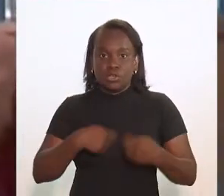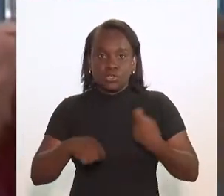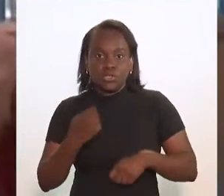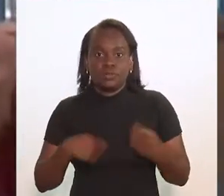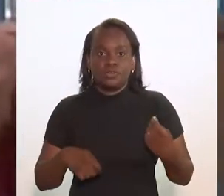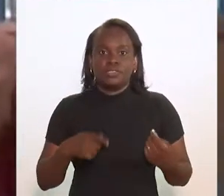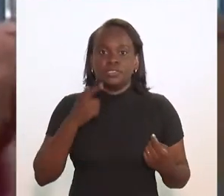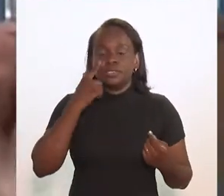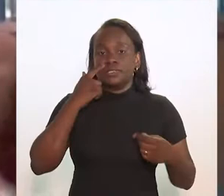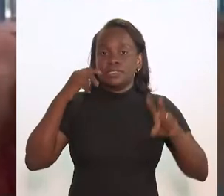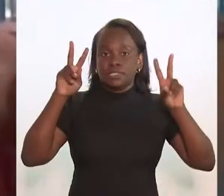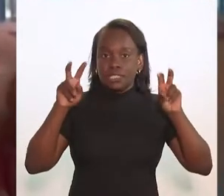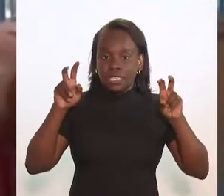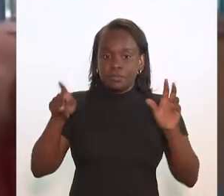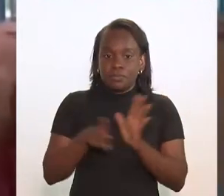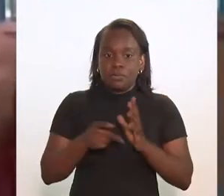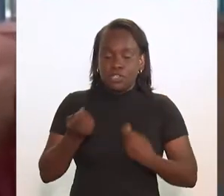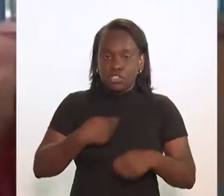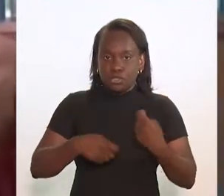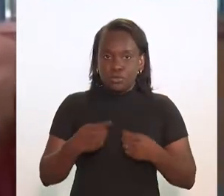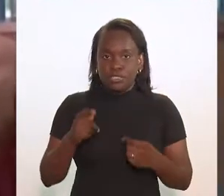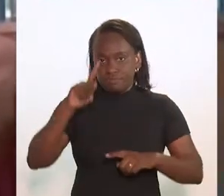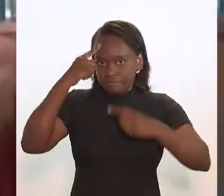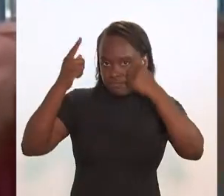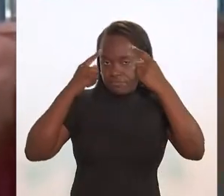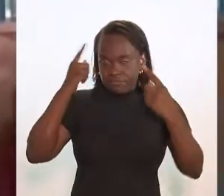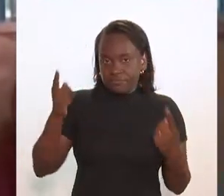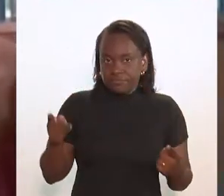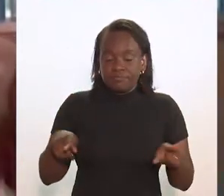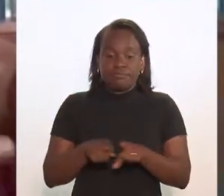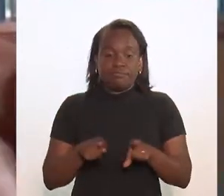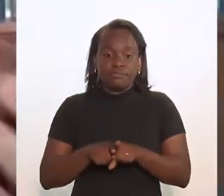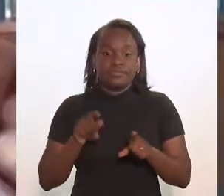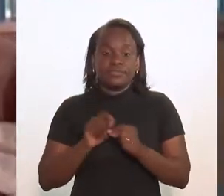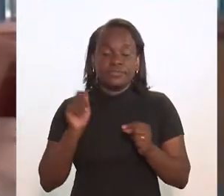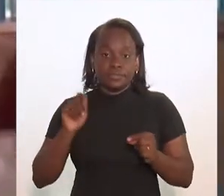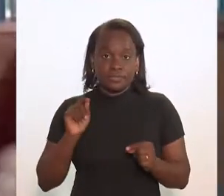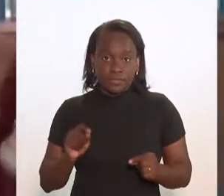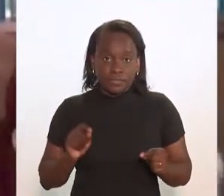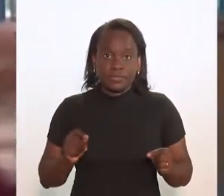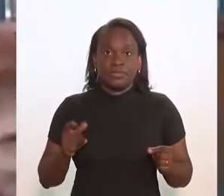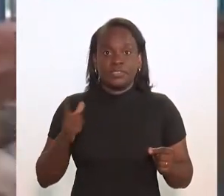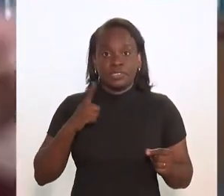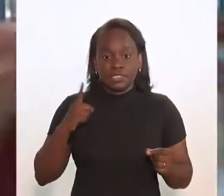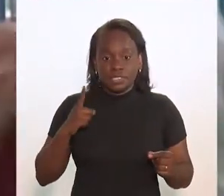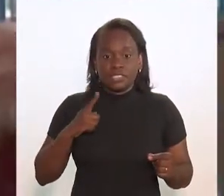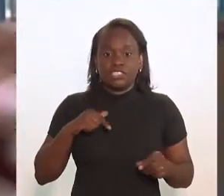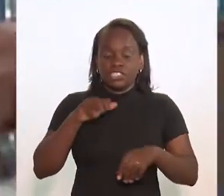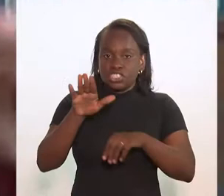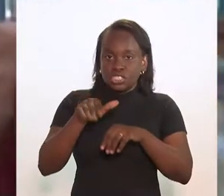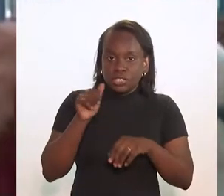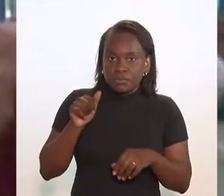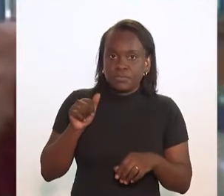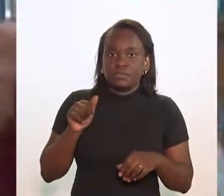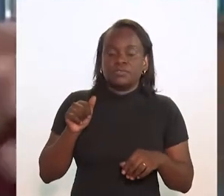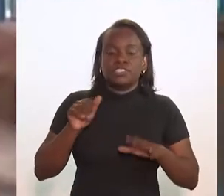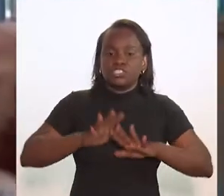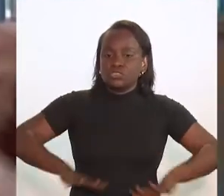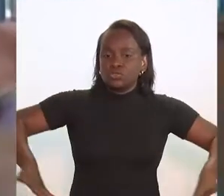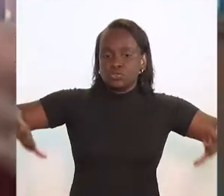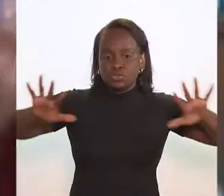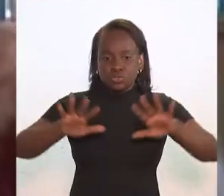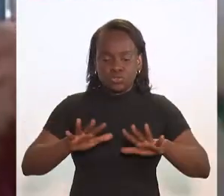política econômica o tema da economia criativa. E fazer com que houvesse uma